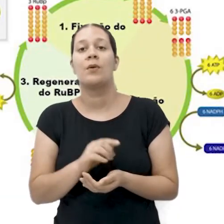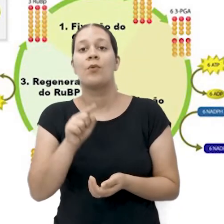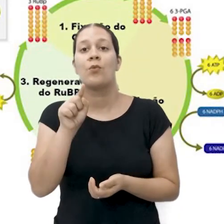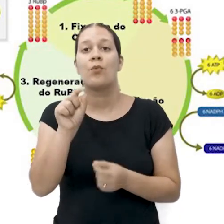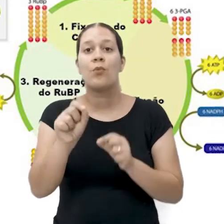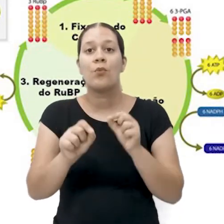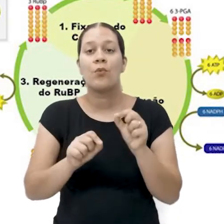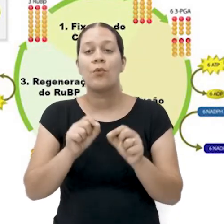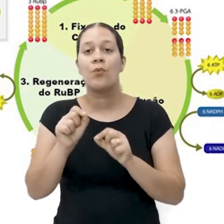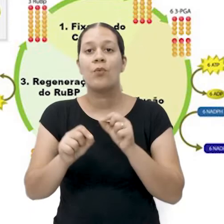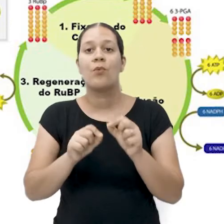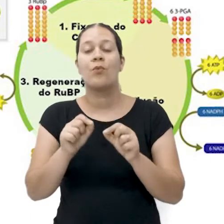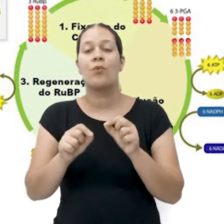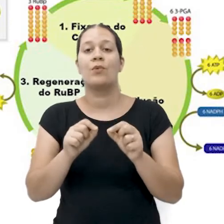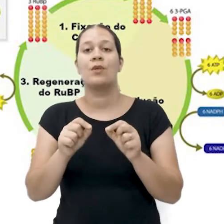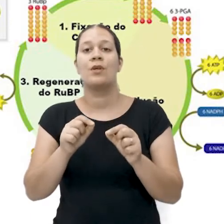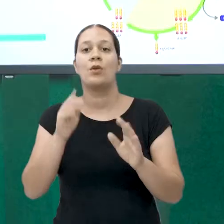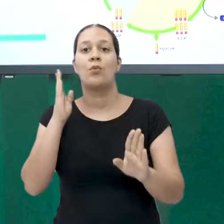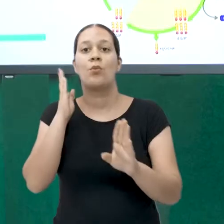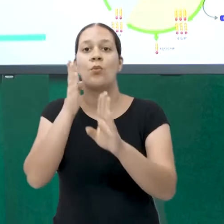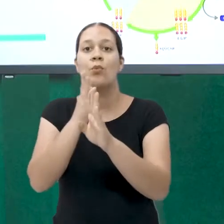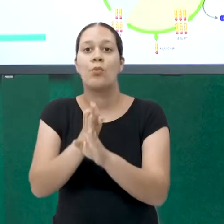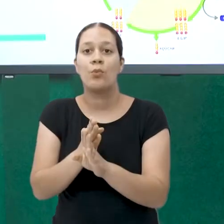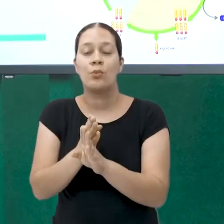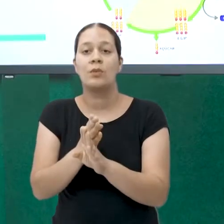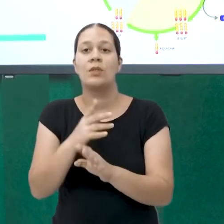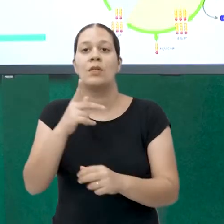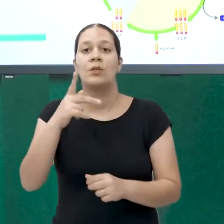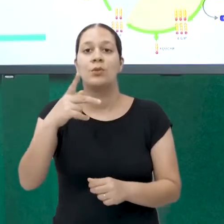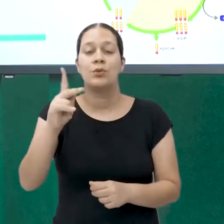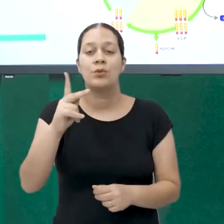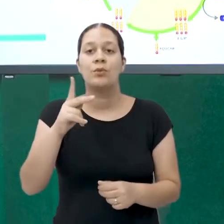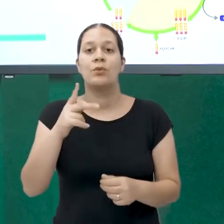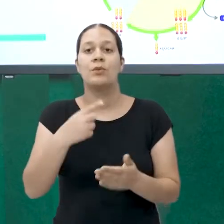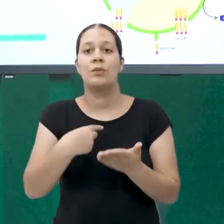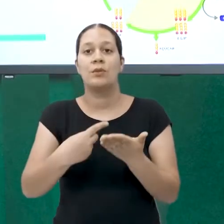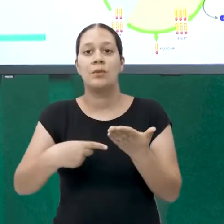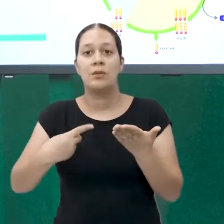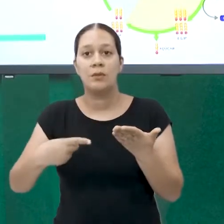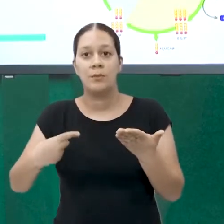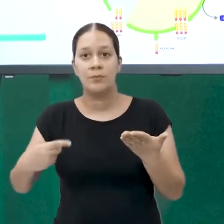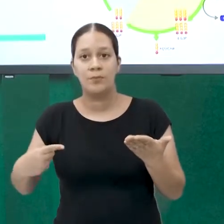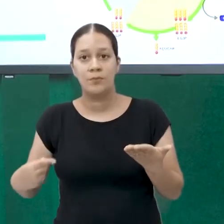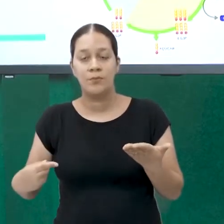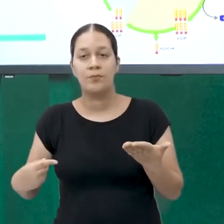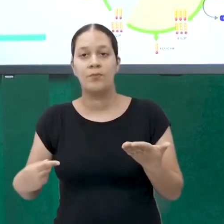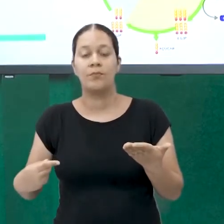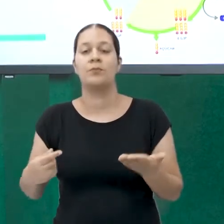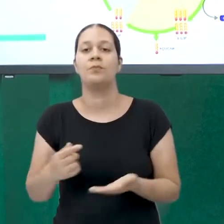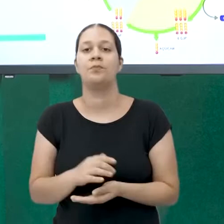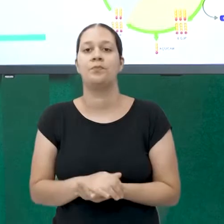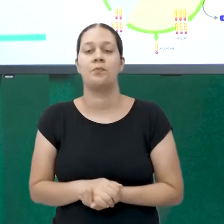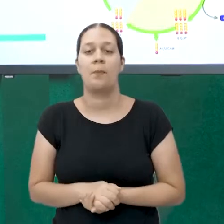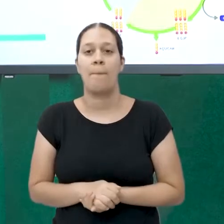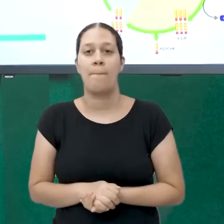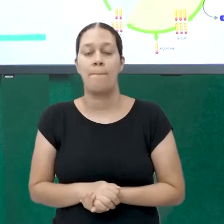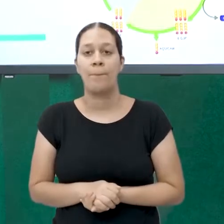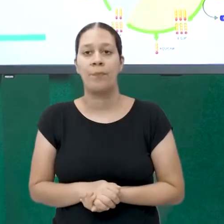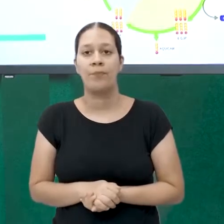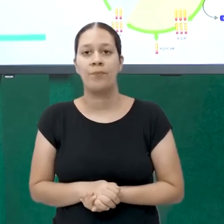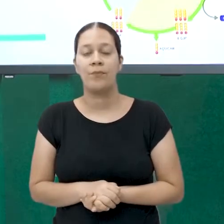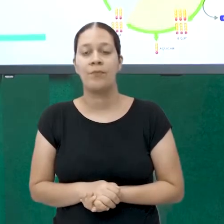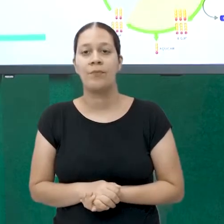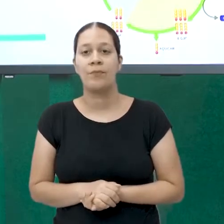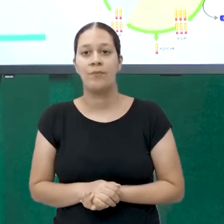ou GPA, como você encontra no seu material, tá? Que é basicamente gliceraldeído